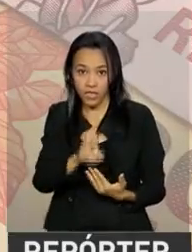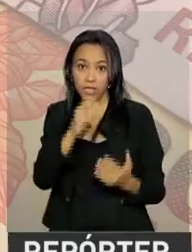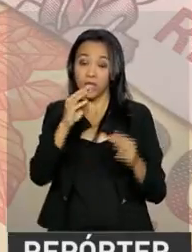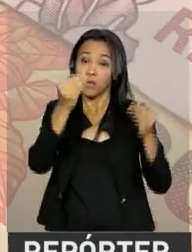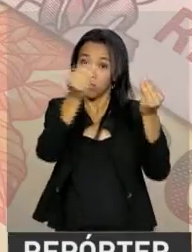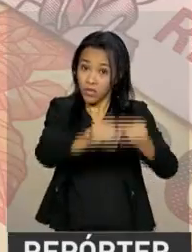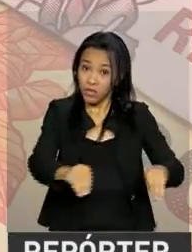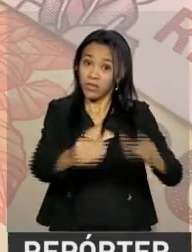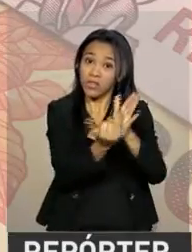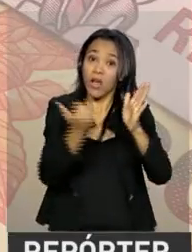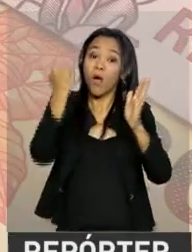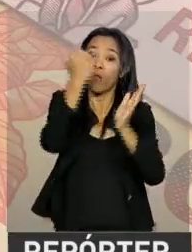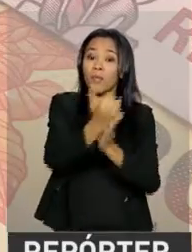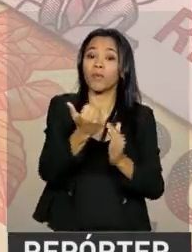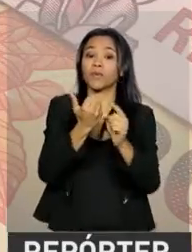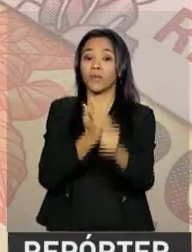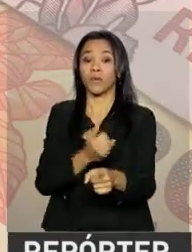aumentou